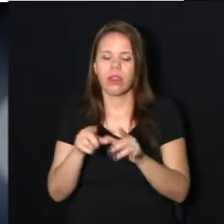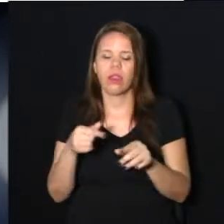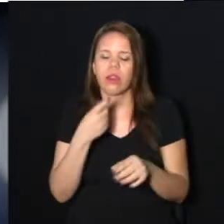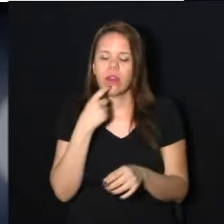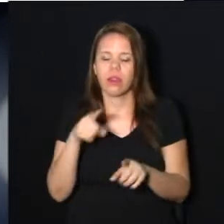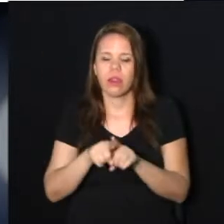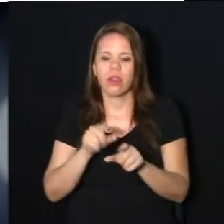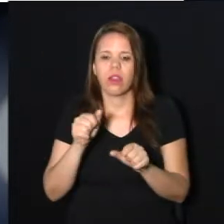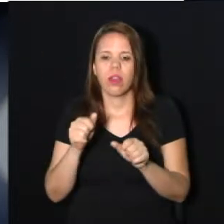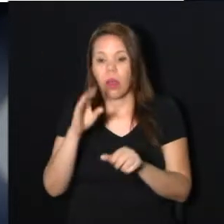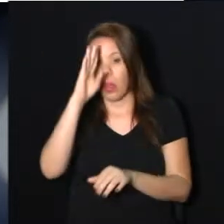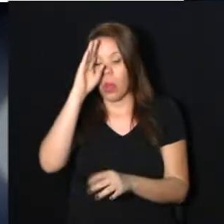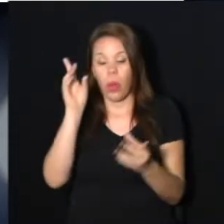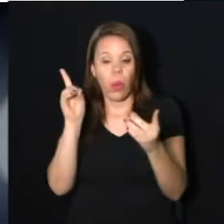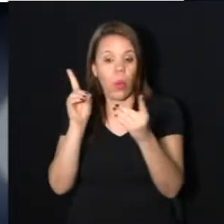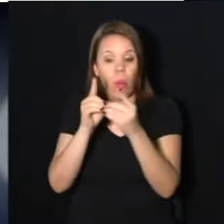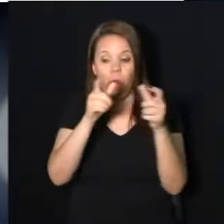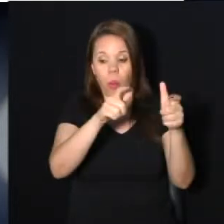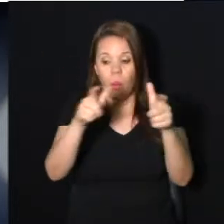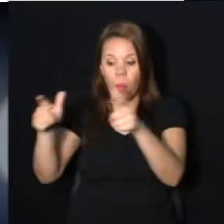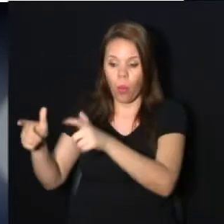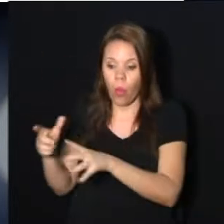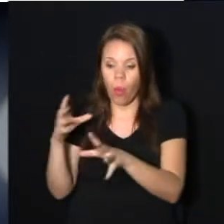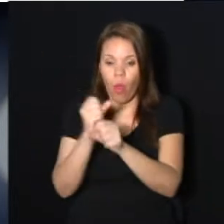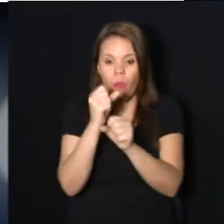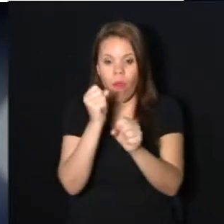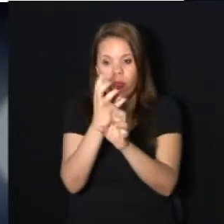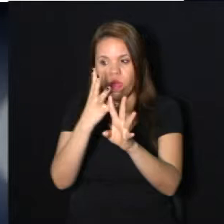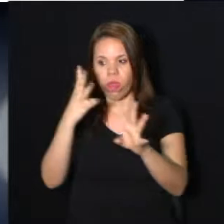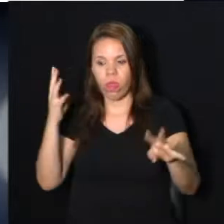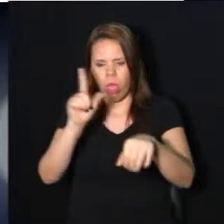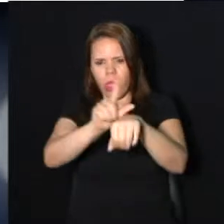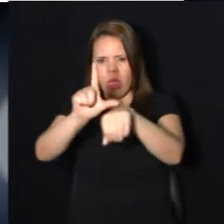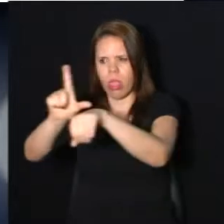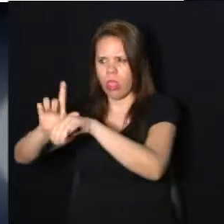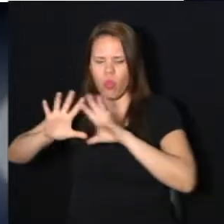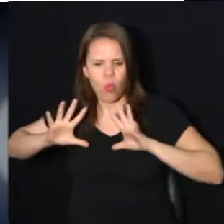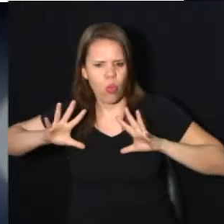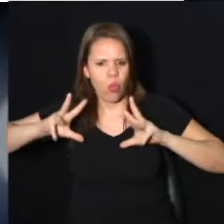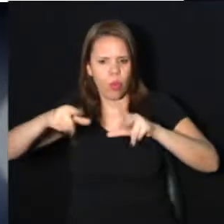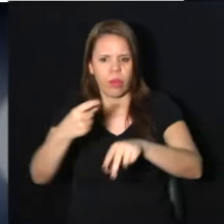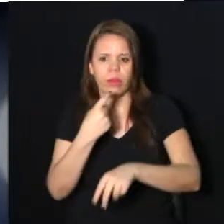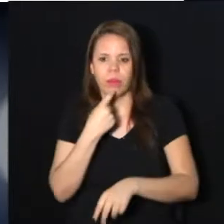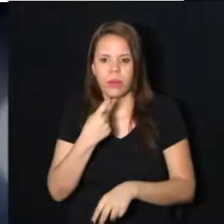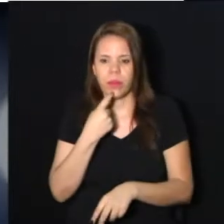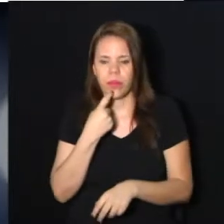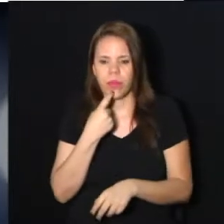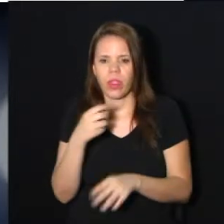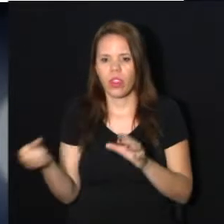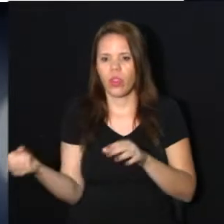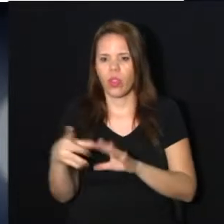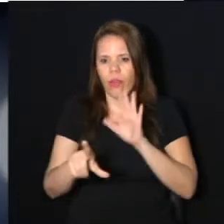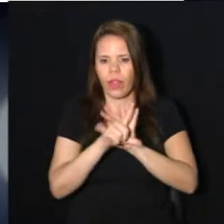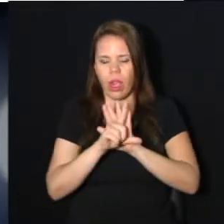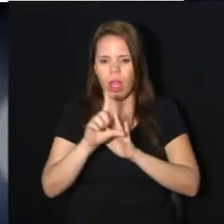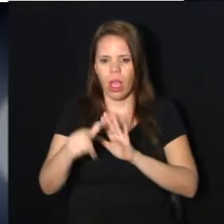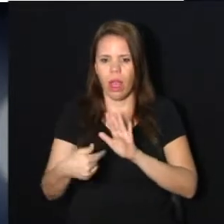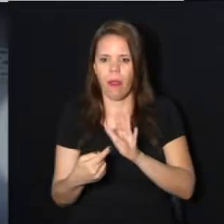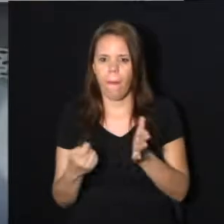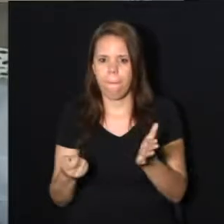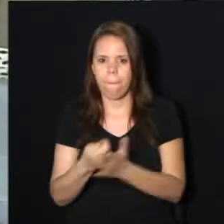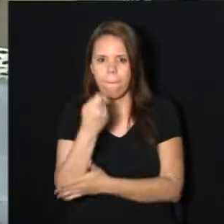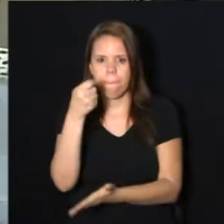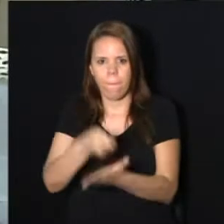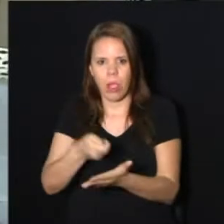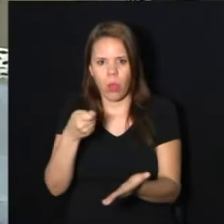atendimento prioritário nos caixas de estabelecimentos comerciais de Campinas. Com a nova regulamentação, fica estabelecido que